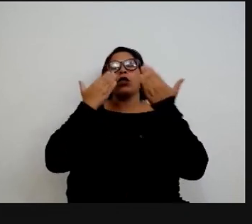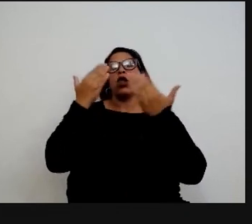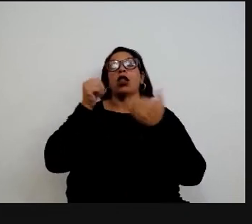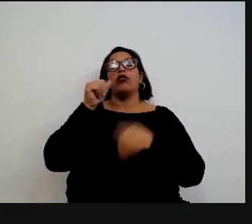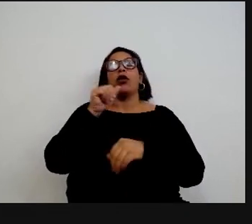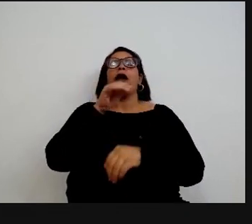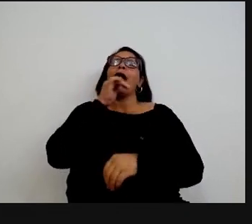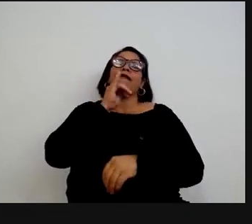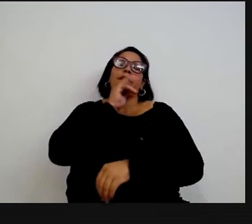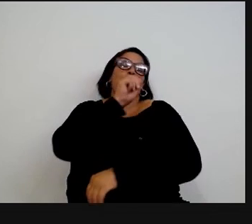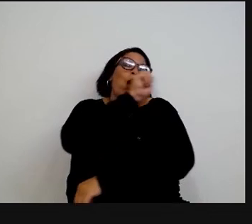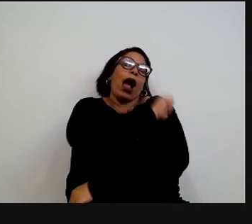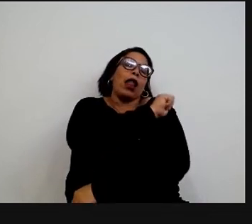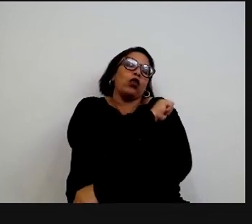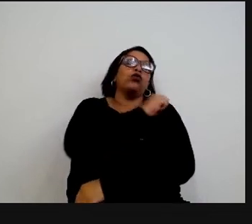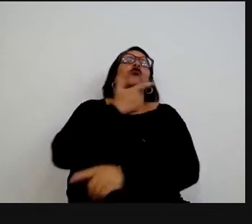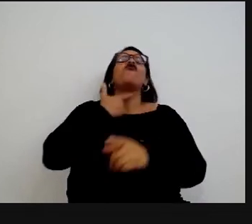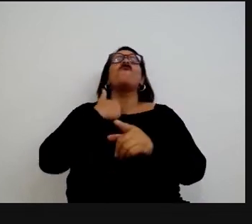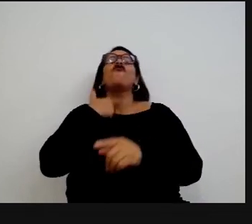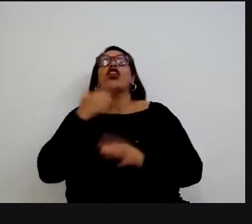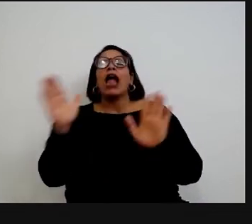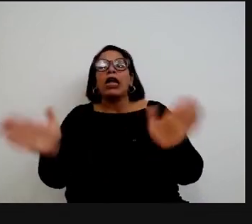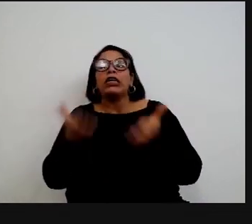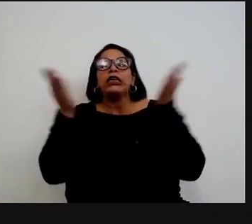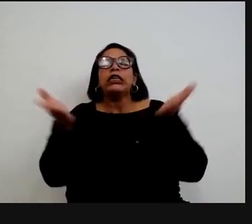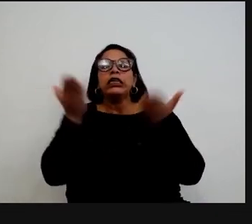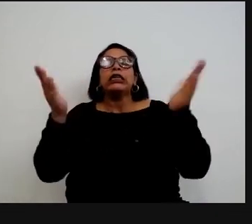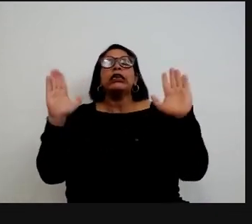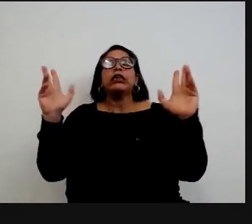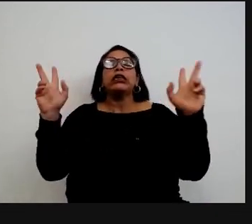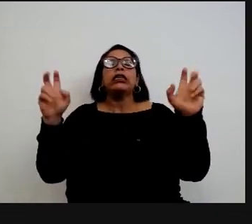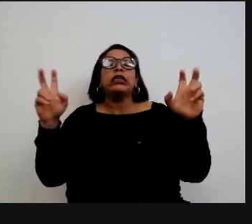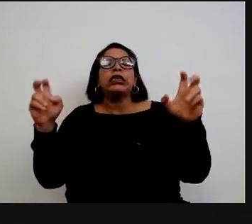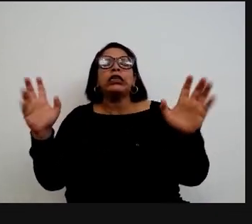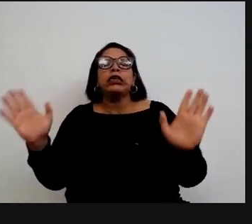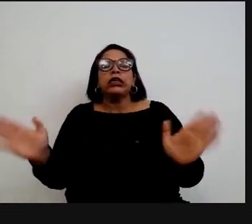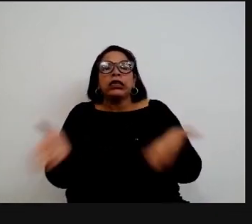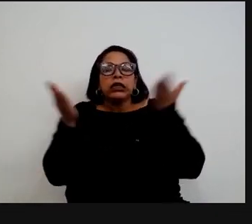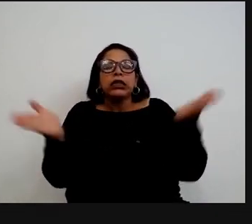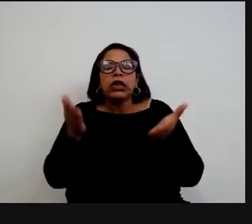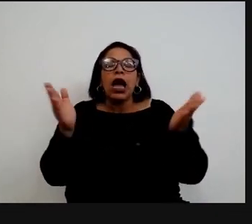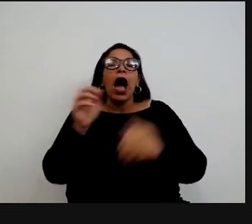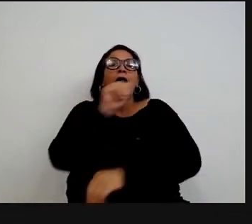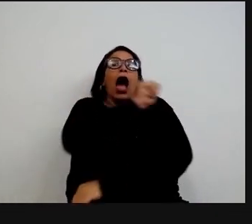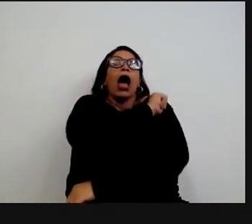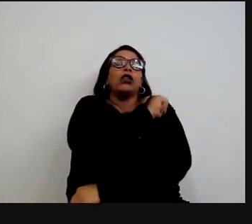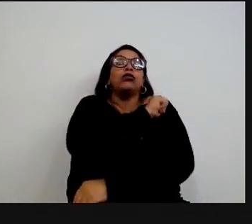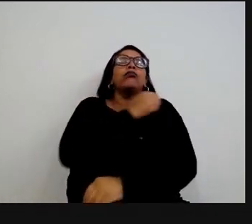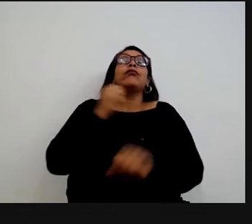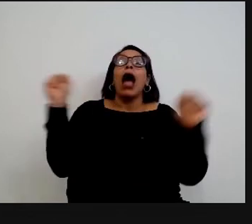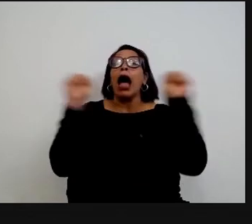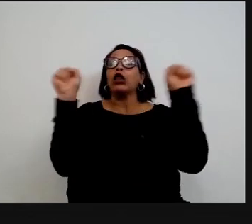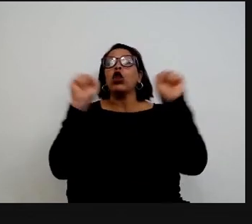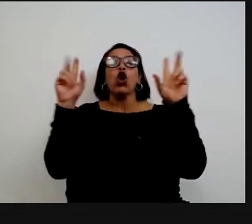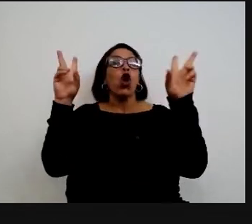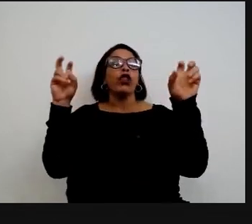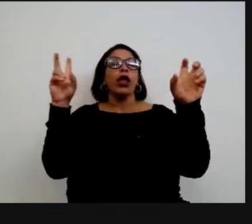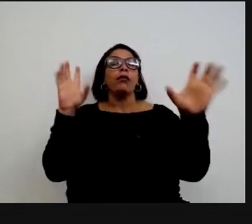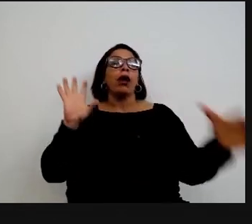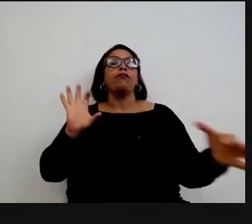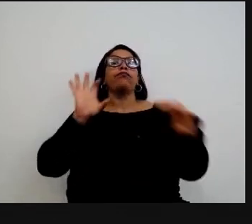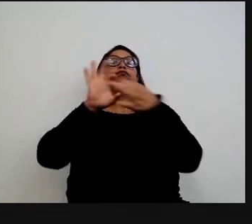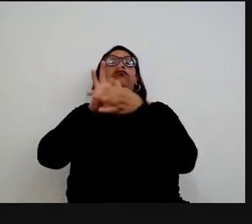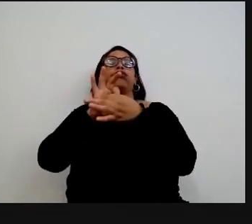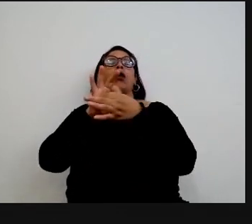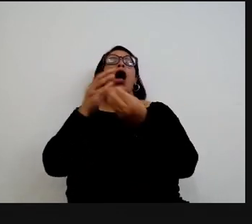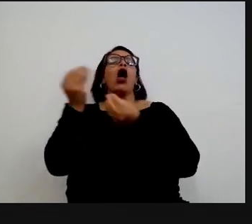né? O encontro entre motivação, né, e estímulo ali, né, se encontrou, e aí